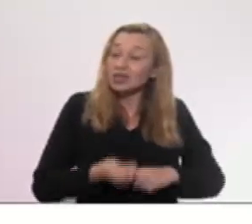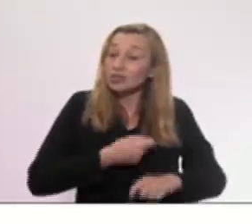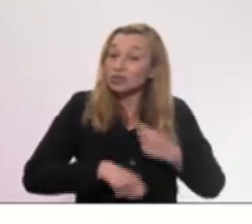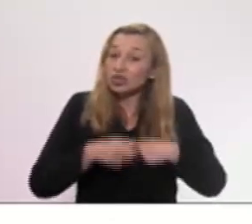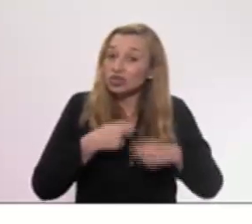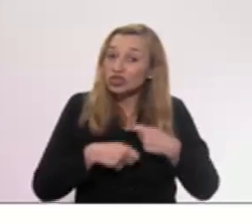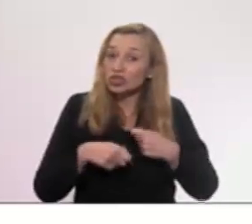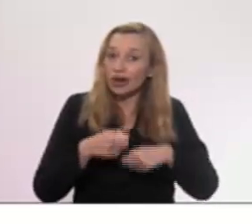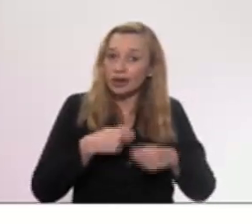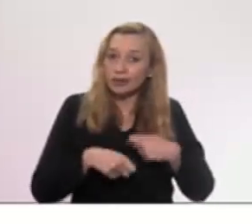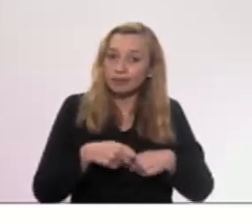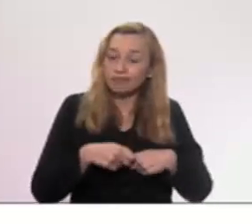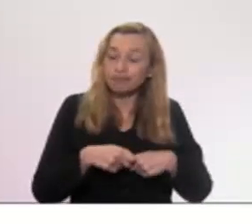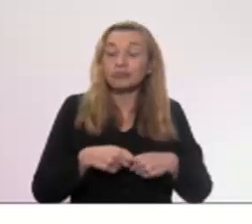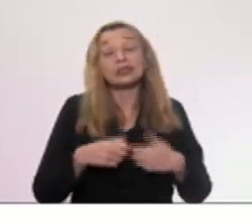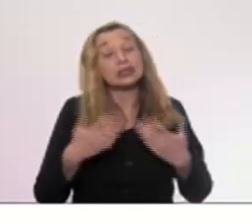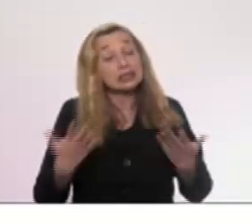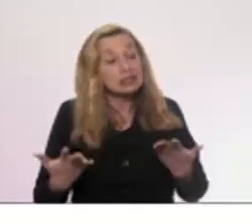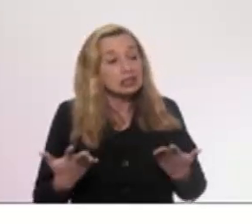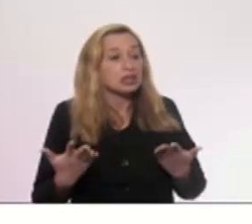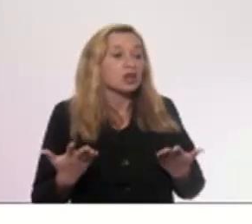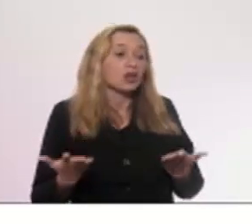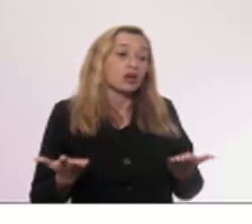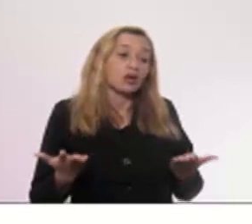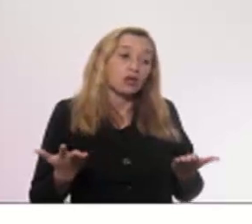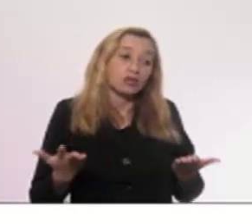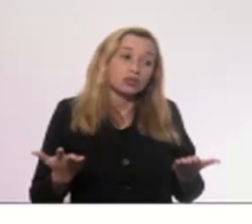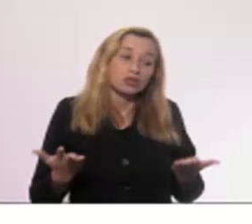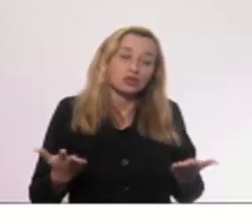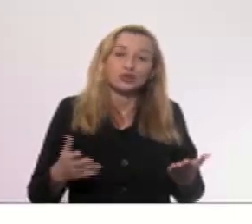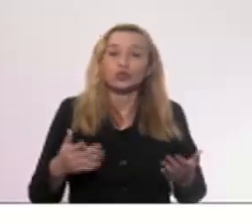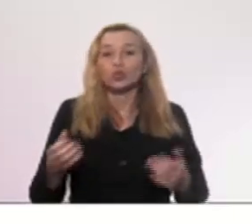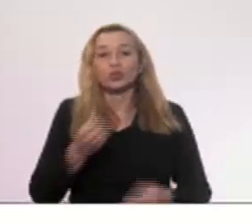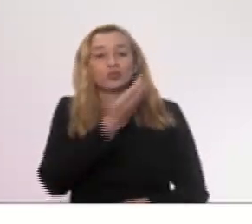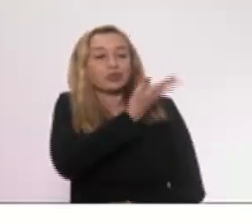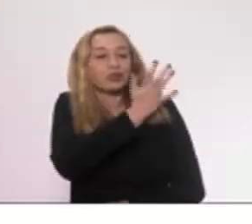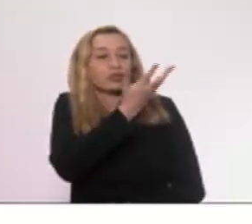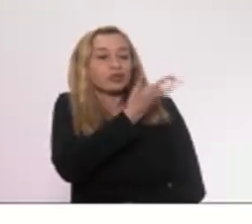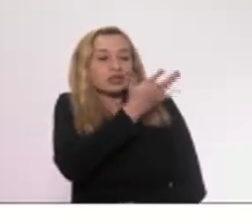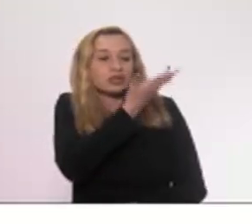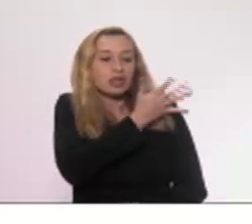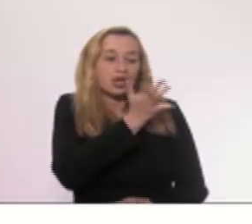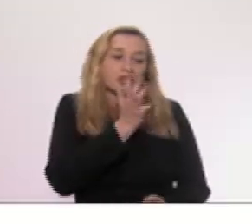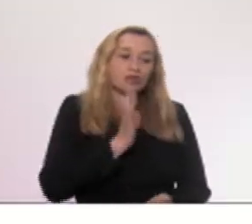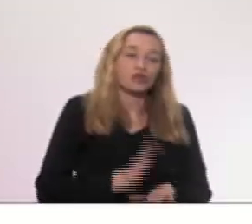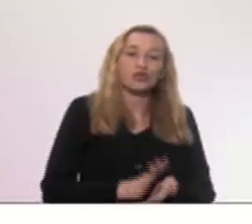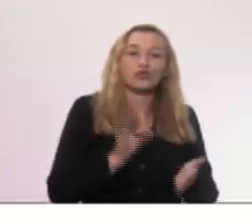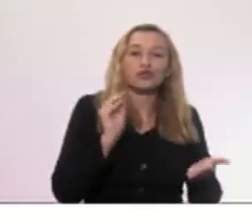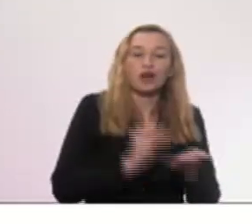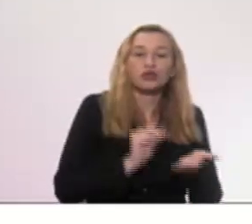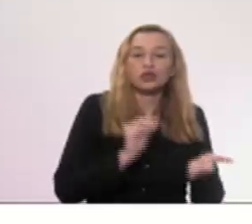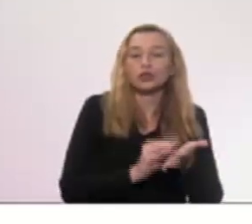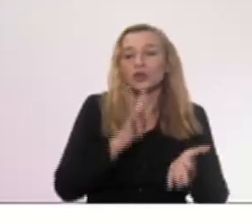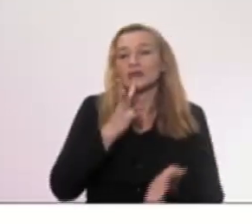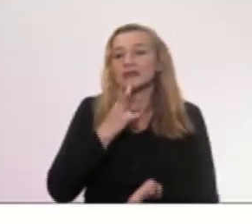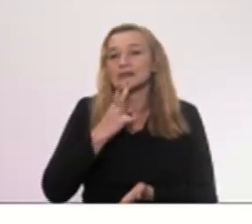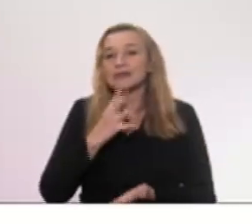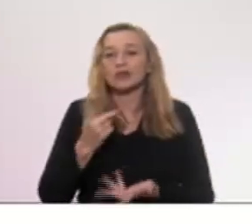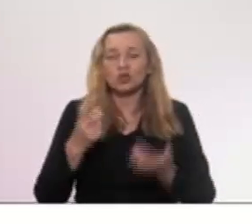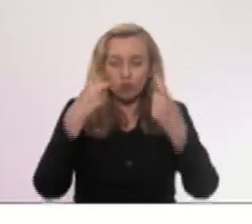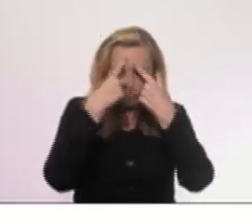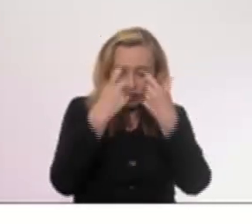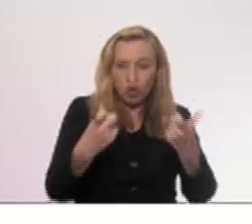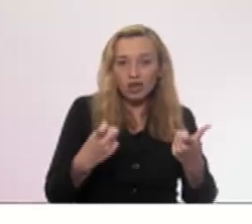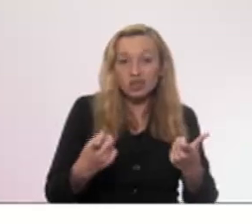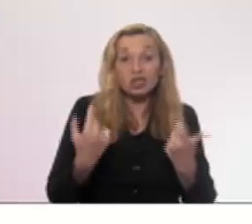assim, ele destila todo o seu preconceito, o seu desconhecimento, a sua